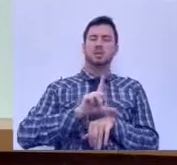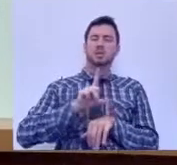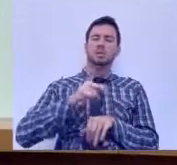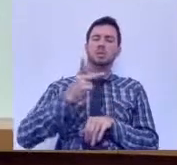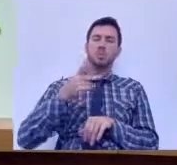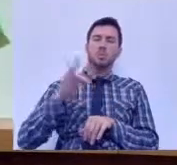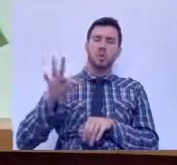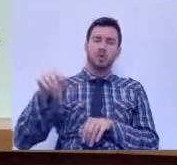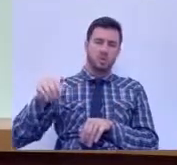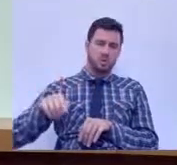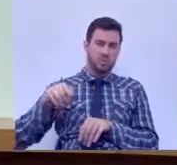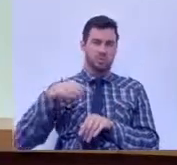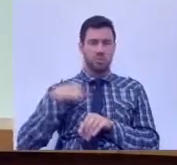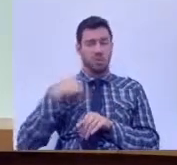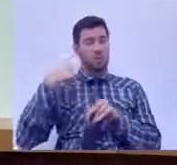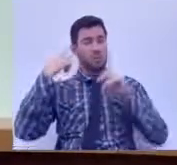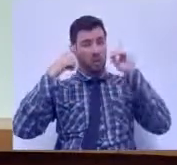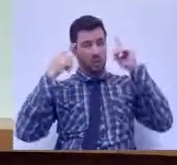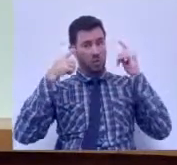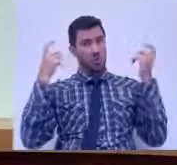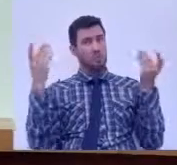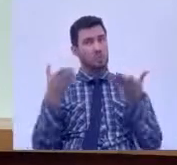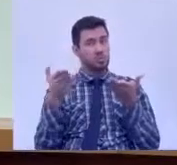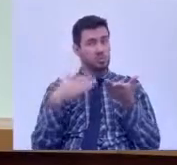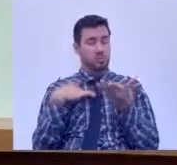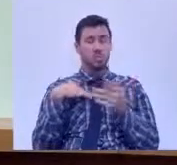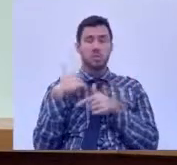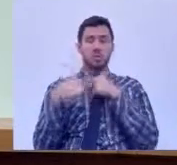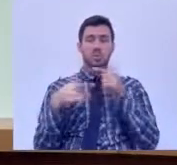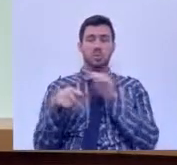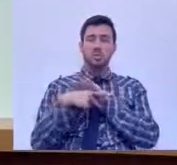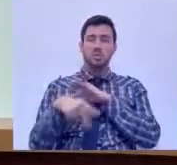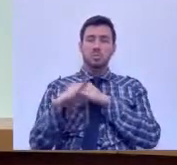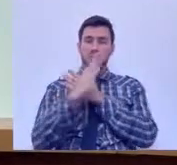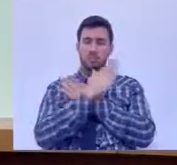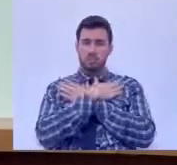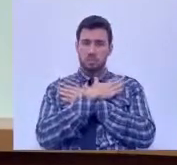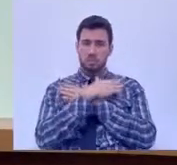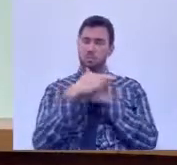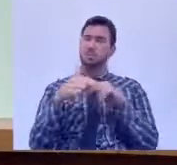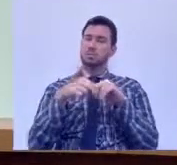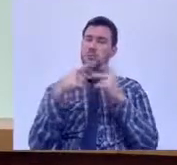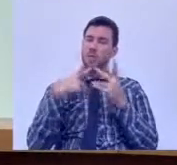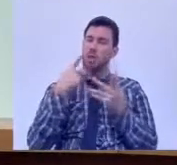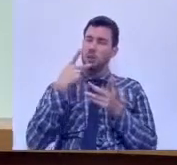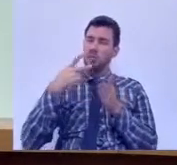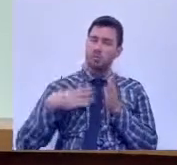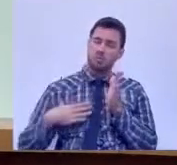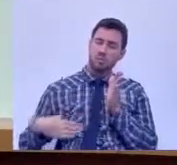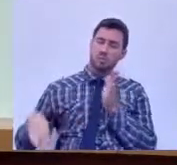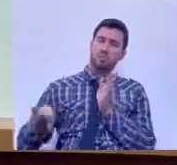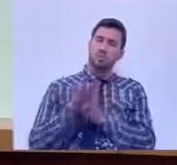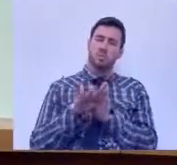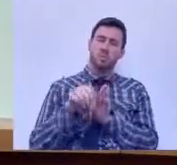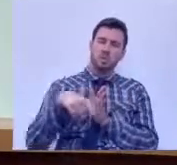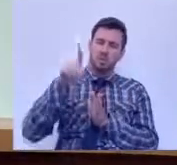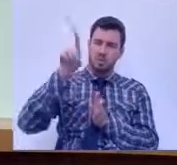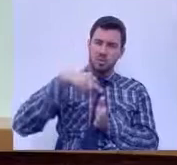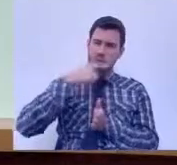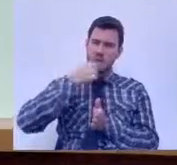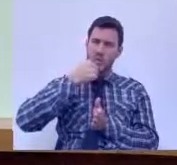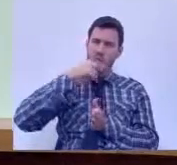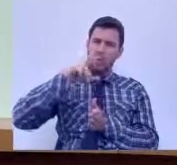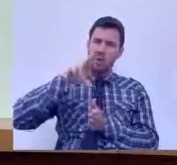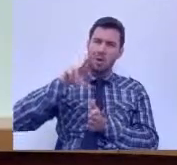E é preocupante o serviço funerário do município de Guarulhos, porque desde a época que veio de São Paulo aquele diretor que chamava Rui